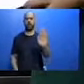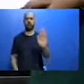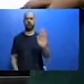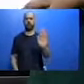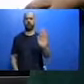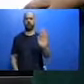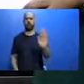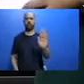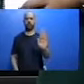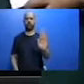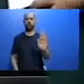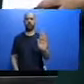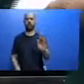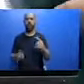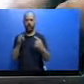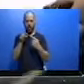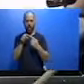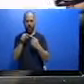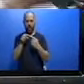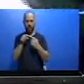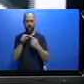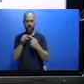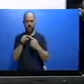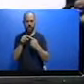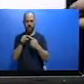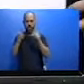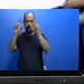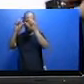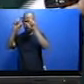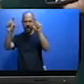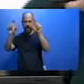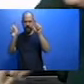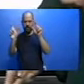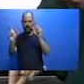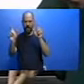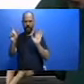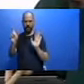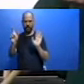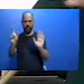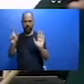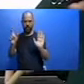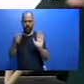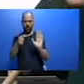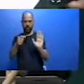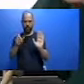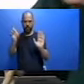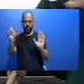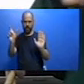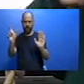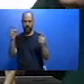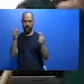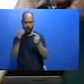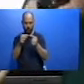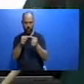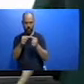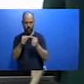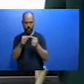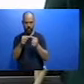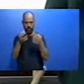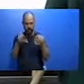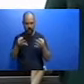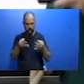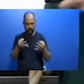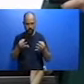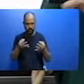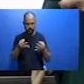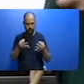ah tá já acordo é com essa frase que parou bom dia que exatamente isto